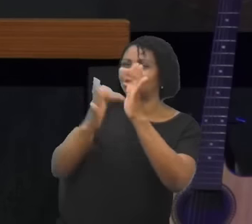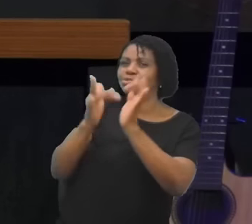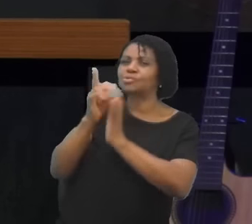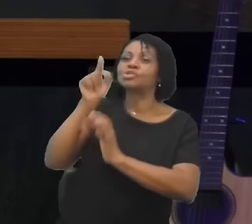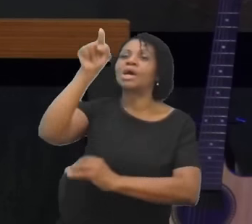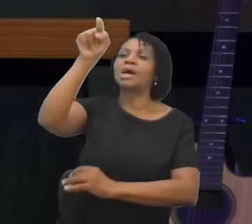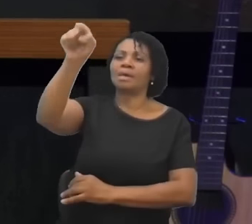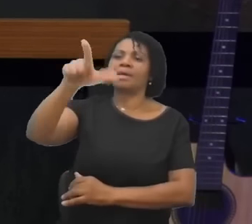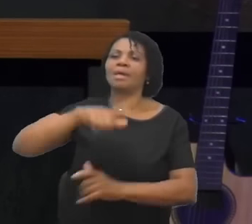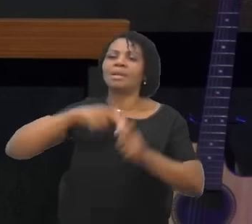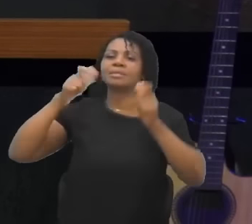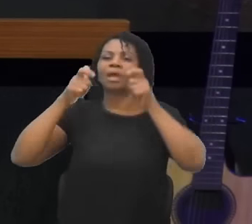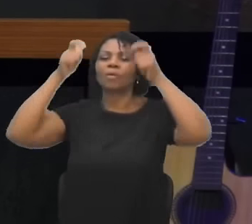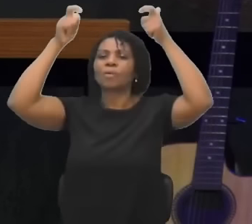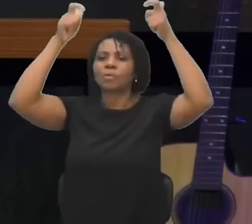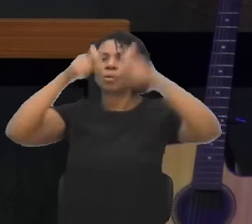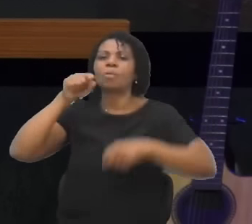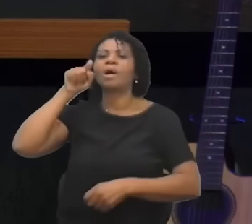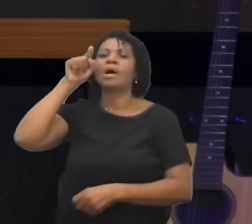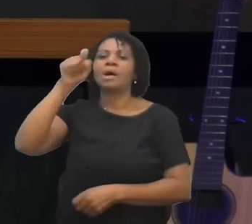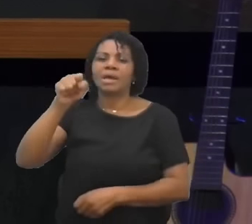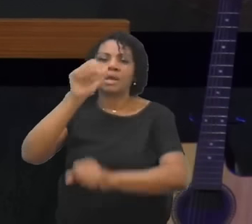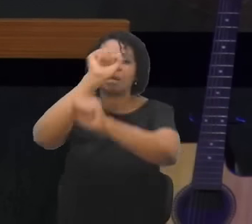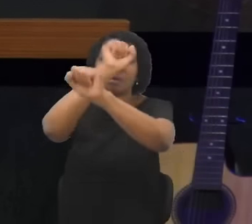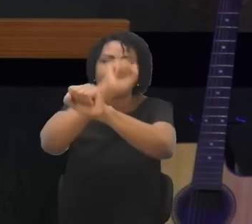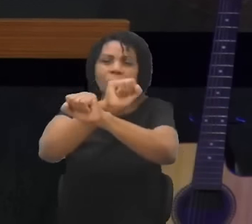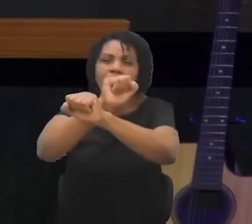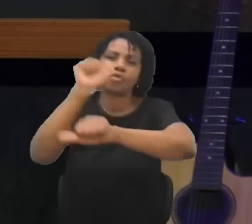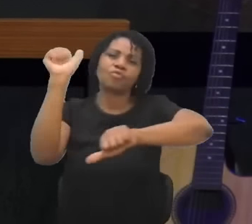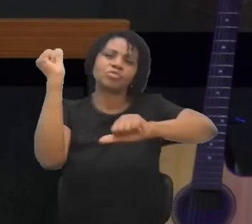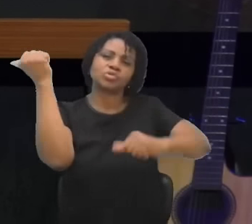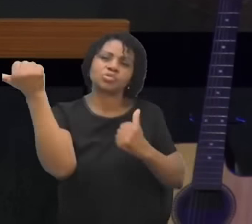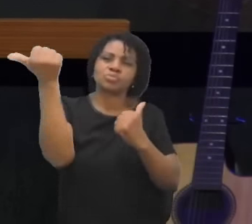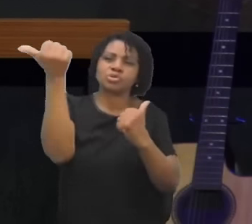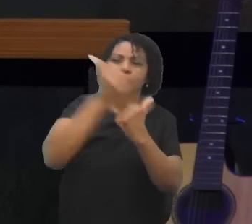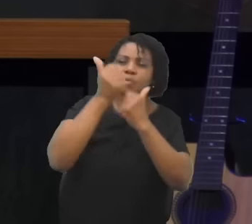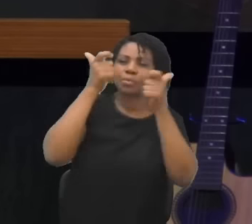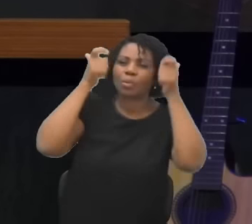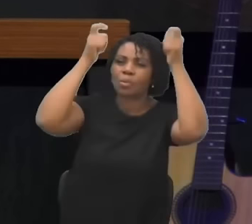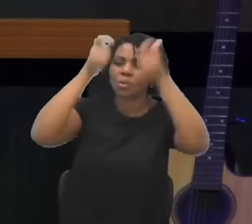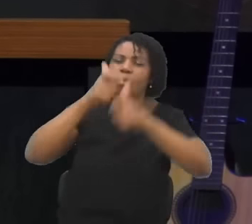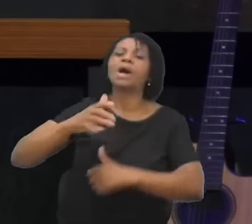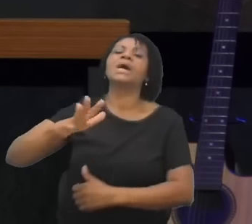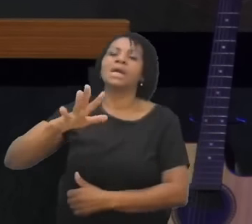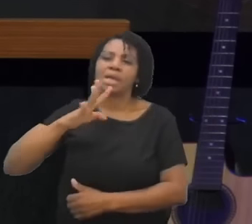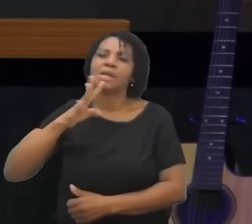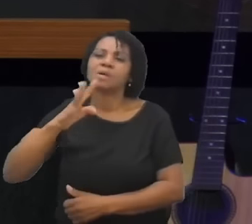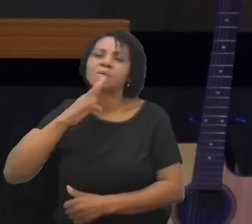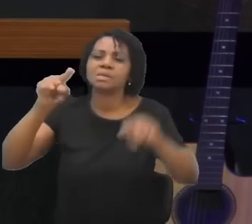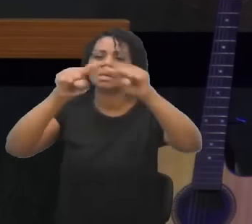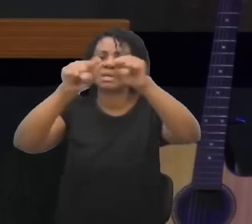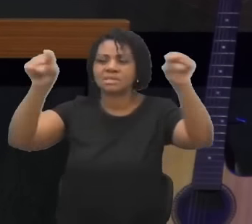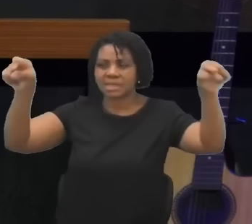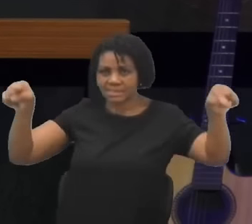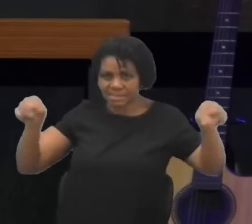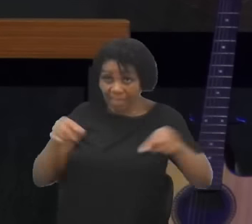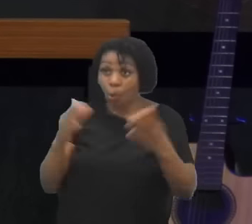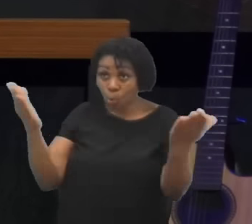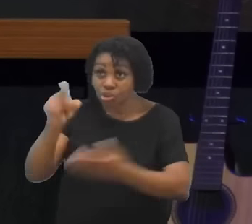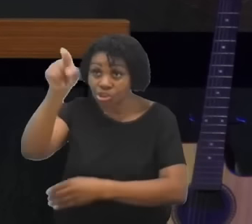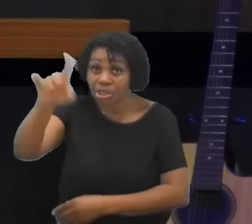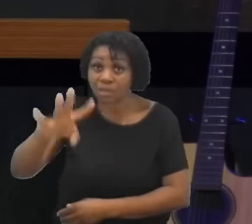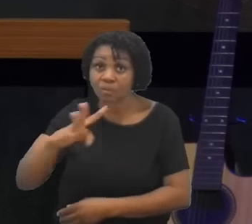tem coroa, este homem no lugar da algema coroa, este homem vai conhecer, ele conhece a sala do inferno, mas